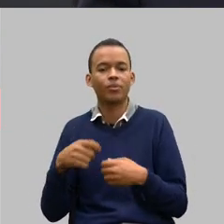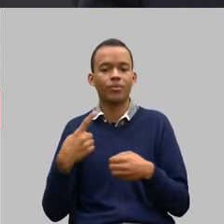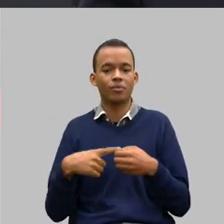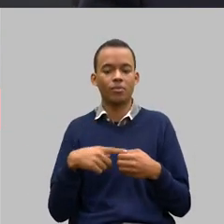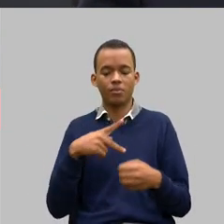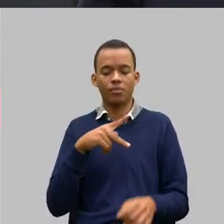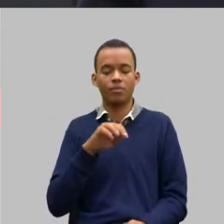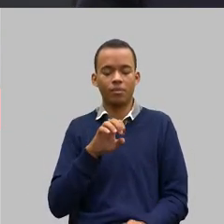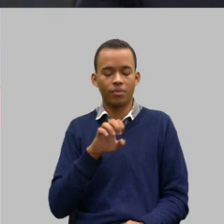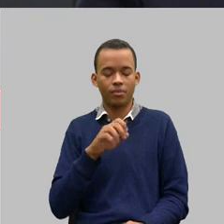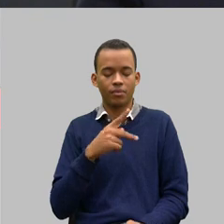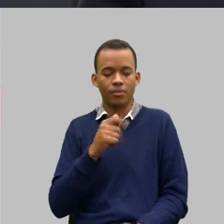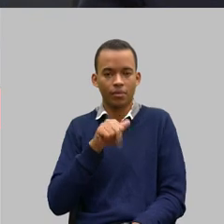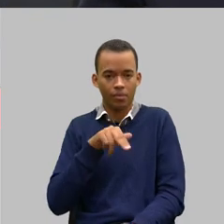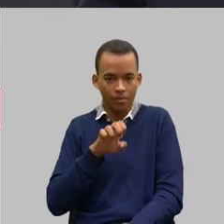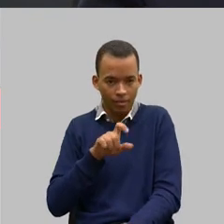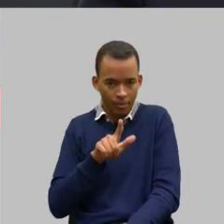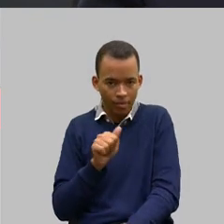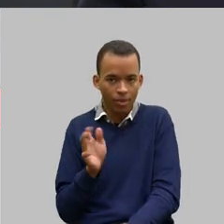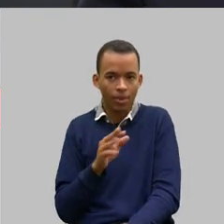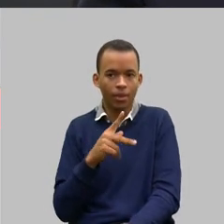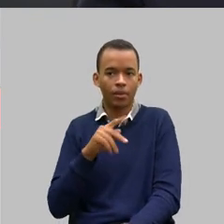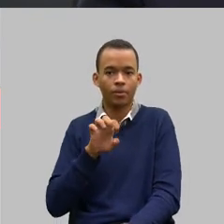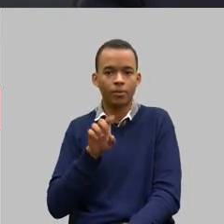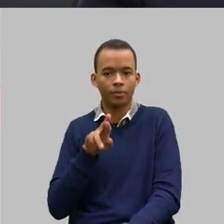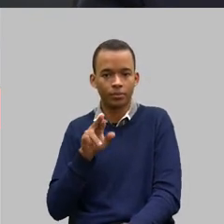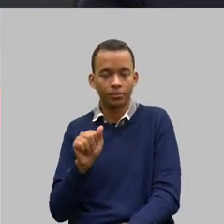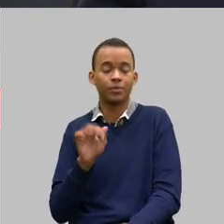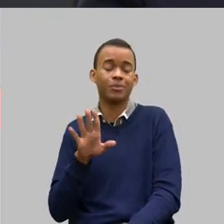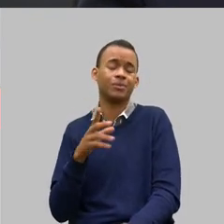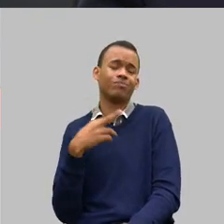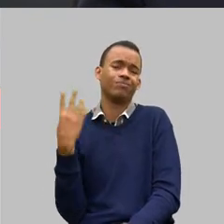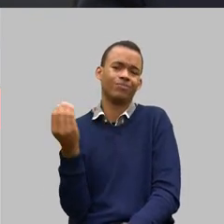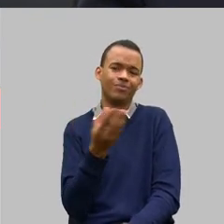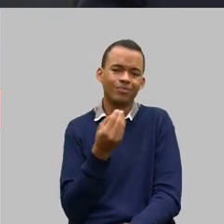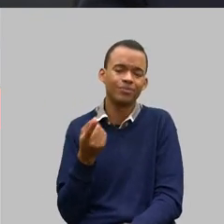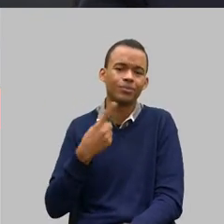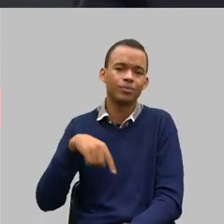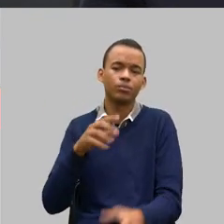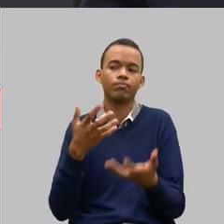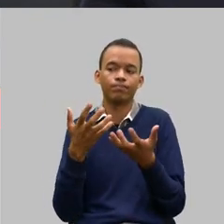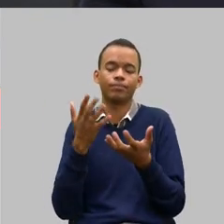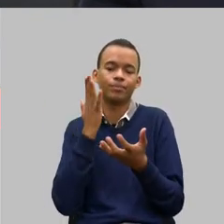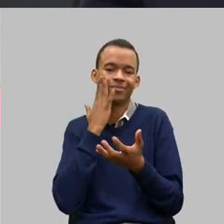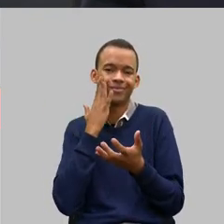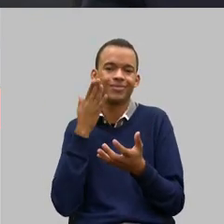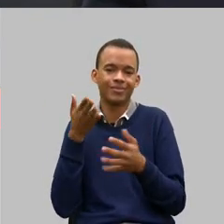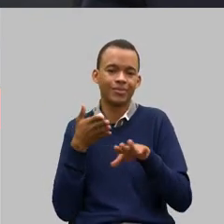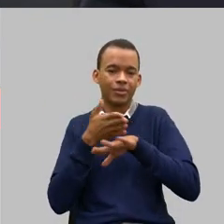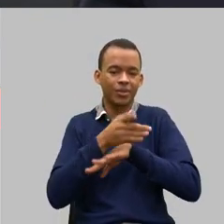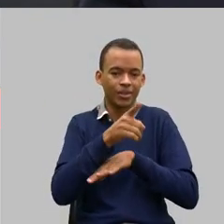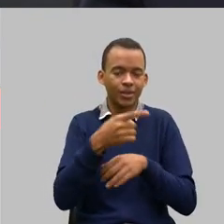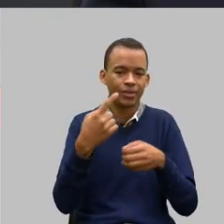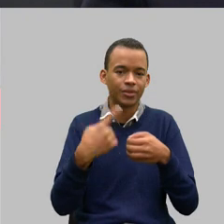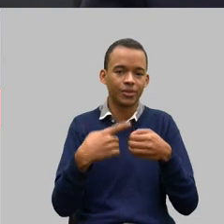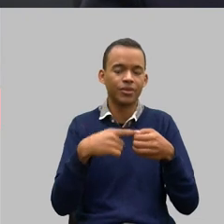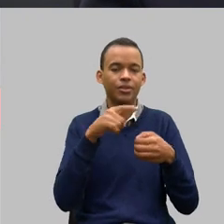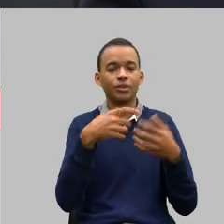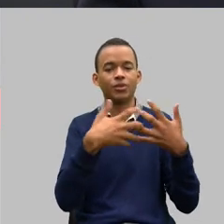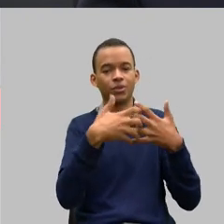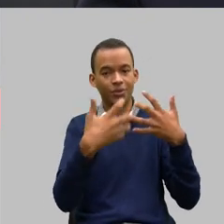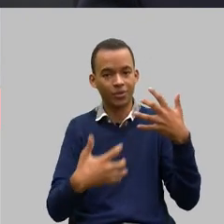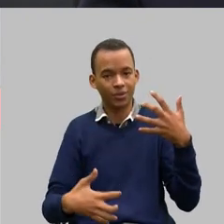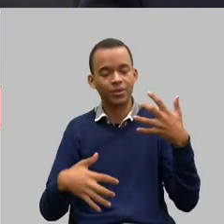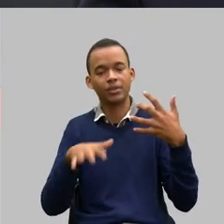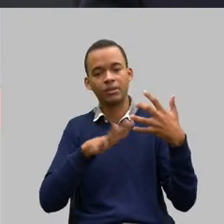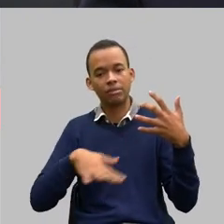também por todos nós que queremos né Eh atalhar o caminho que liga o a nossa região à região